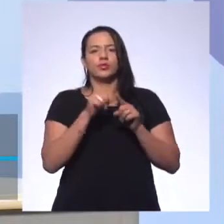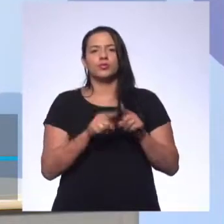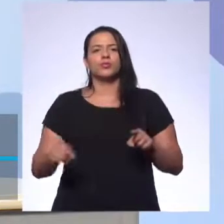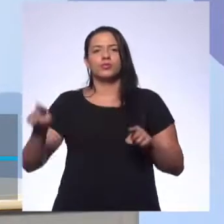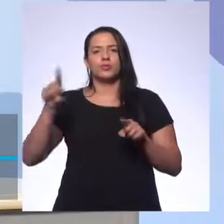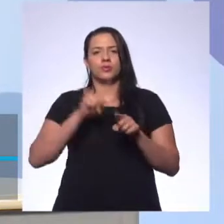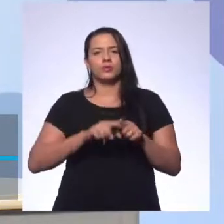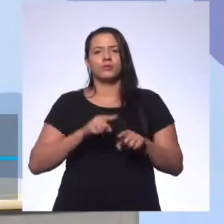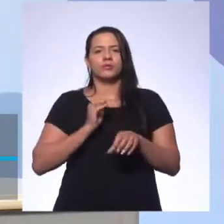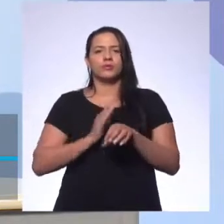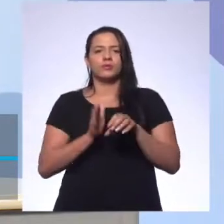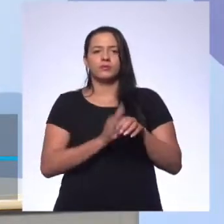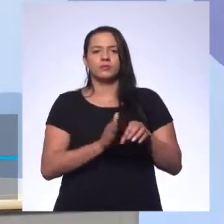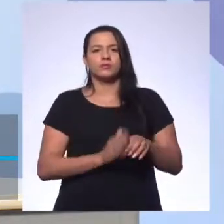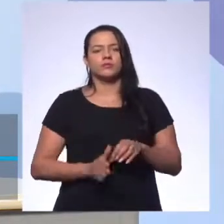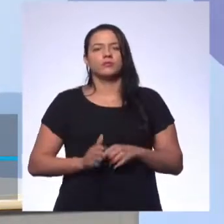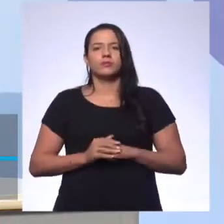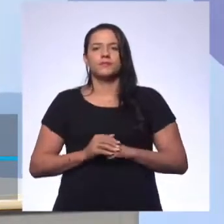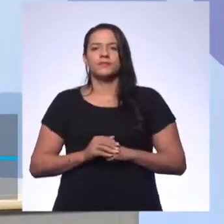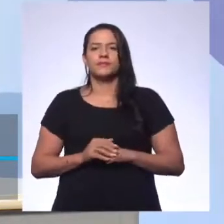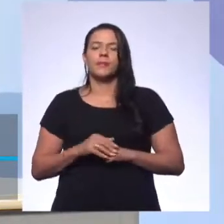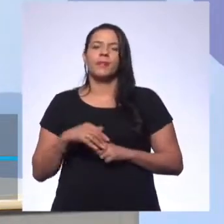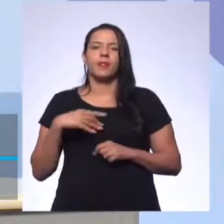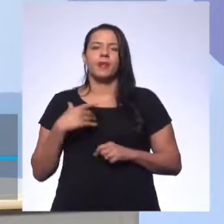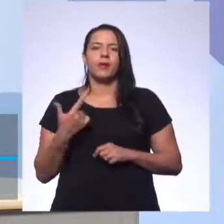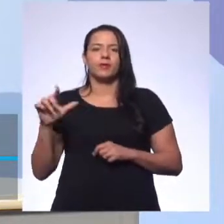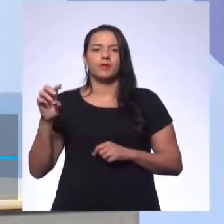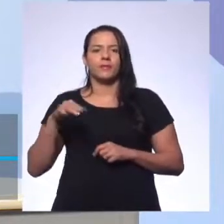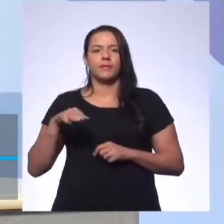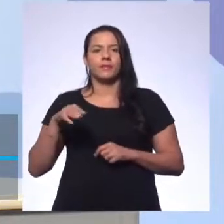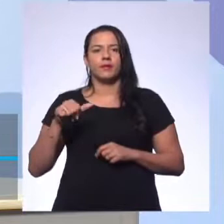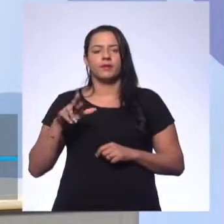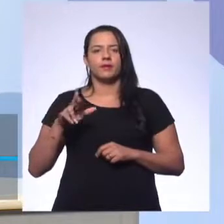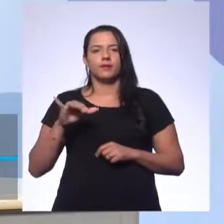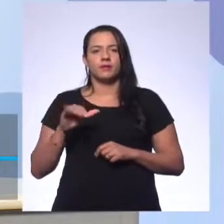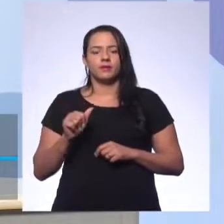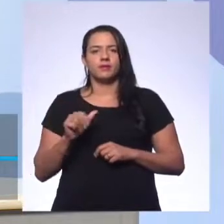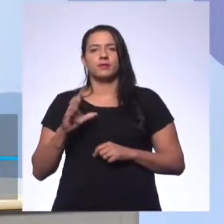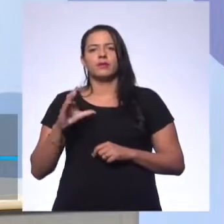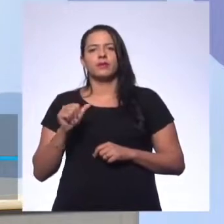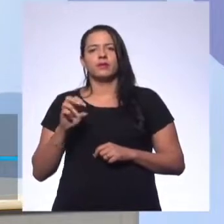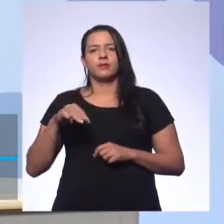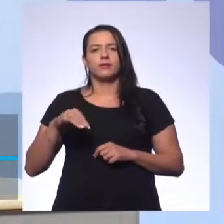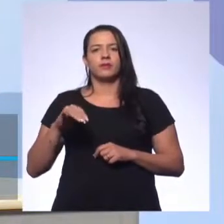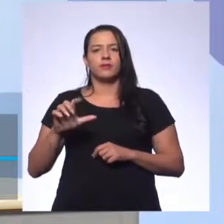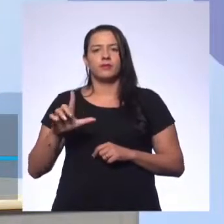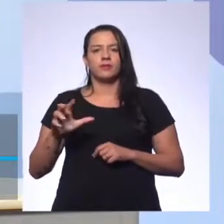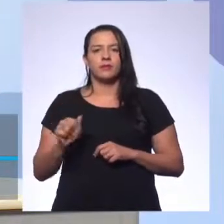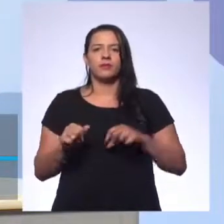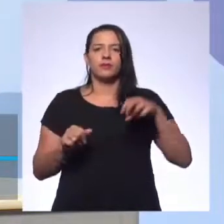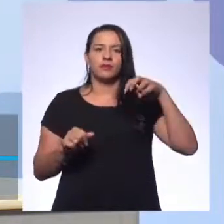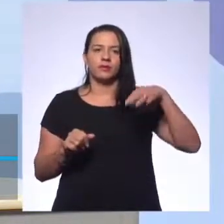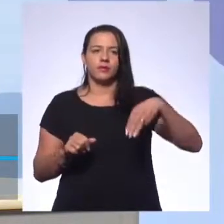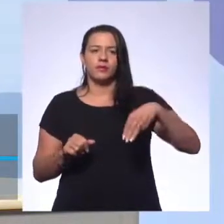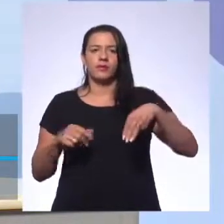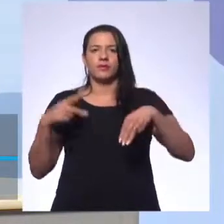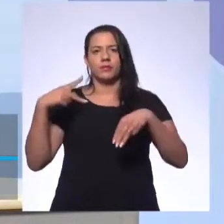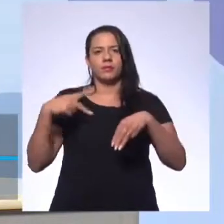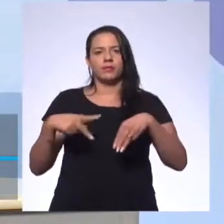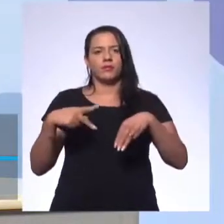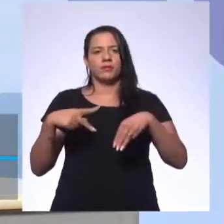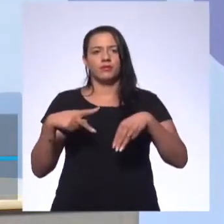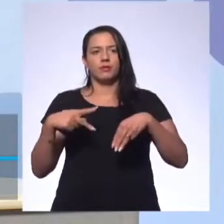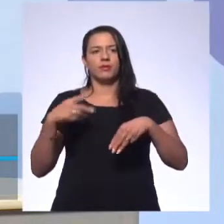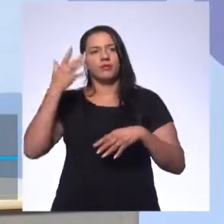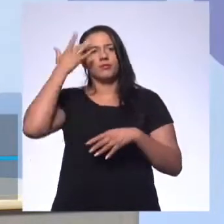secção paralela. E aqui a professora Maria, acho que Camila, por começar com a letra M e P. O que